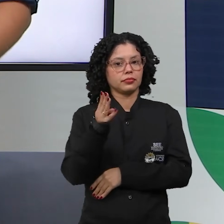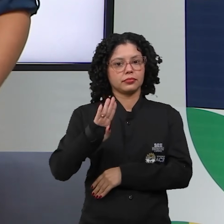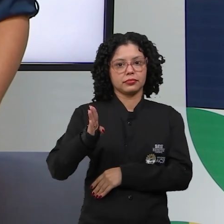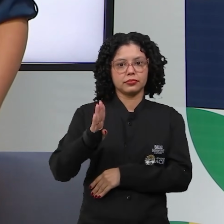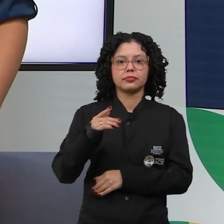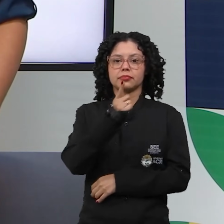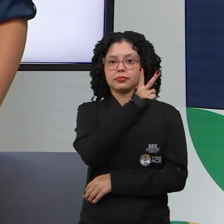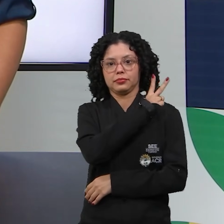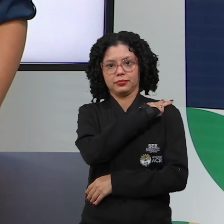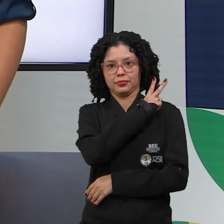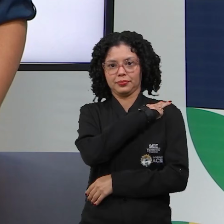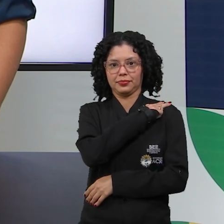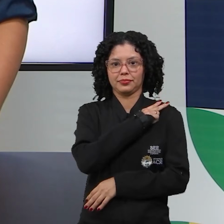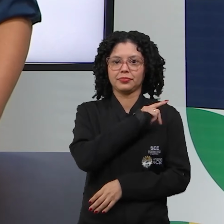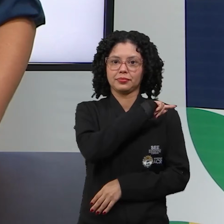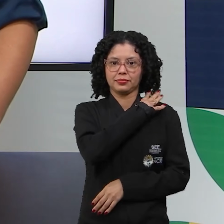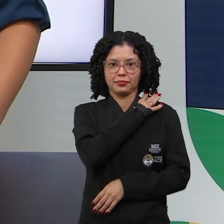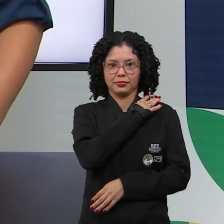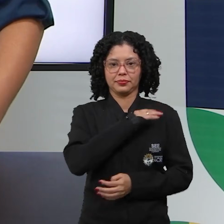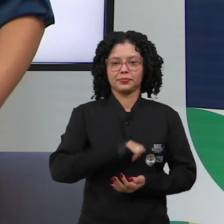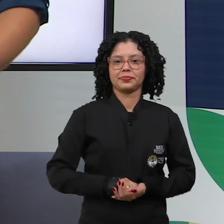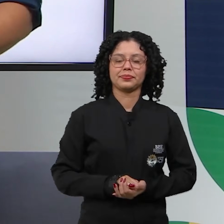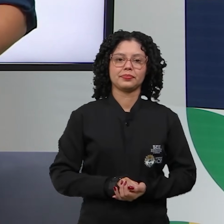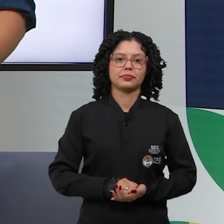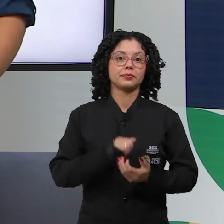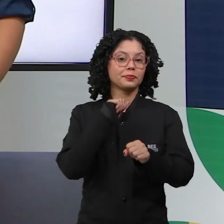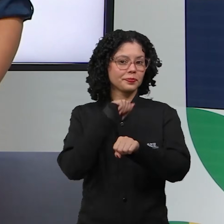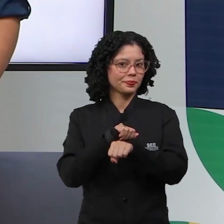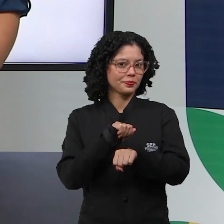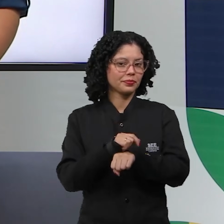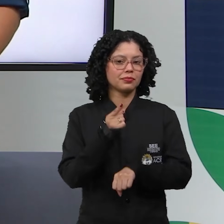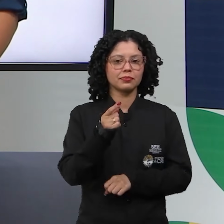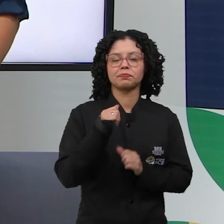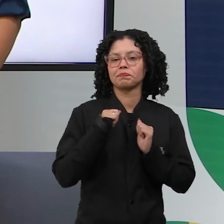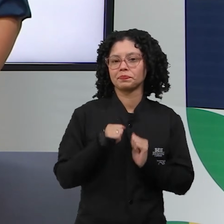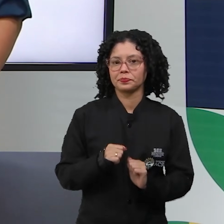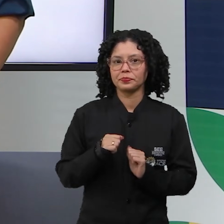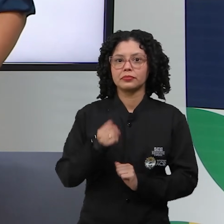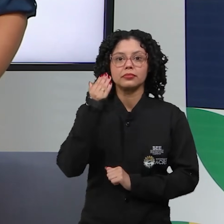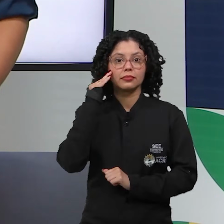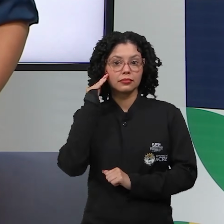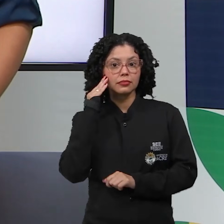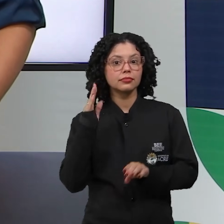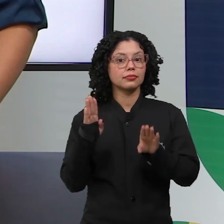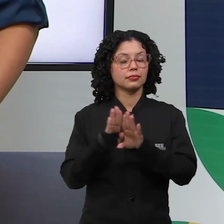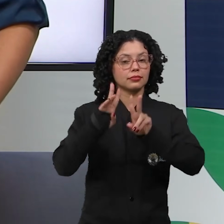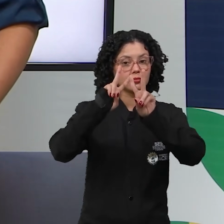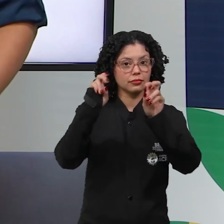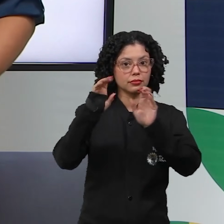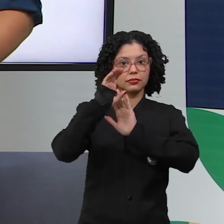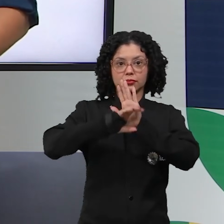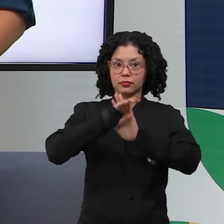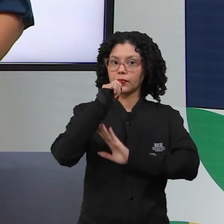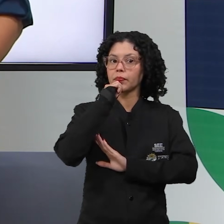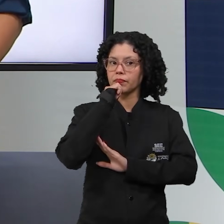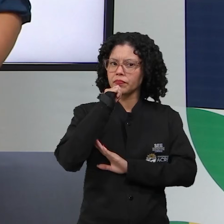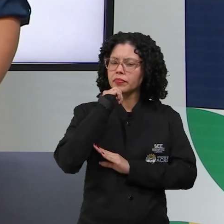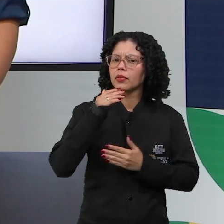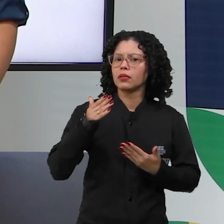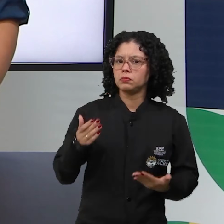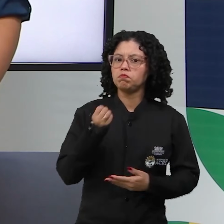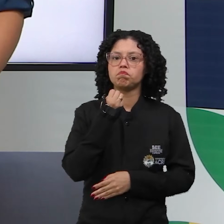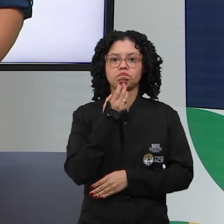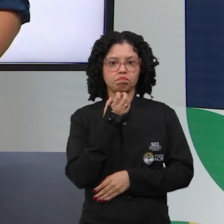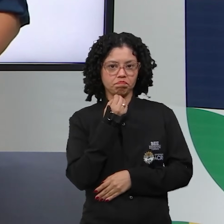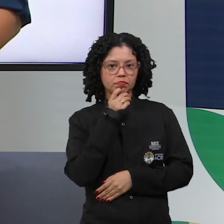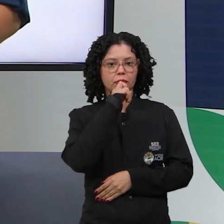da segunda série do ensino médio. Eu espero que você possa compreender acerca desse conteúdo, um conteúdo muito